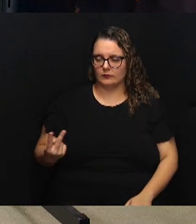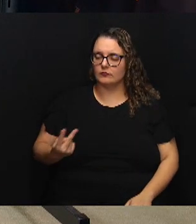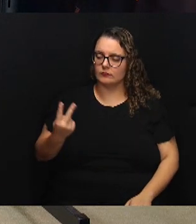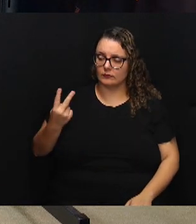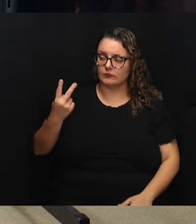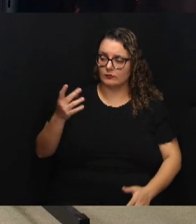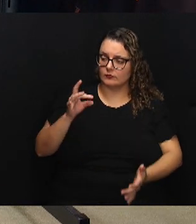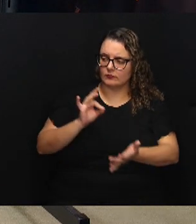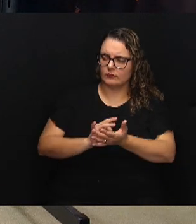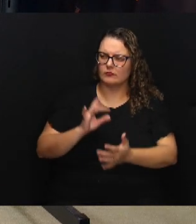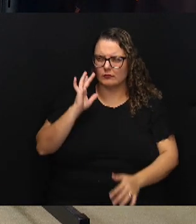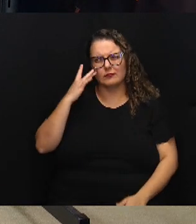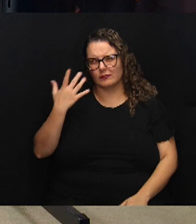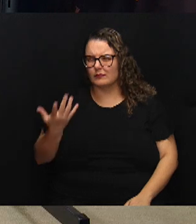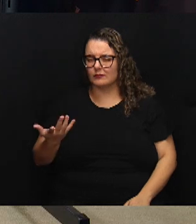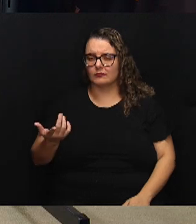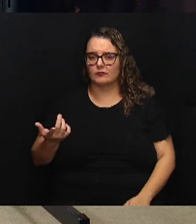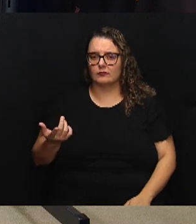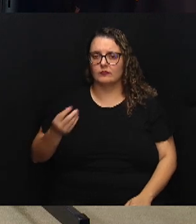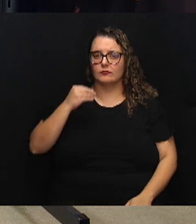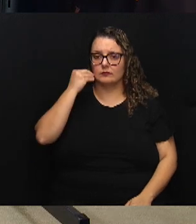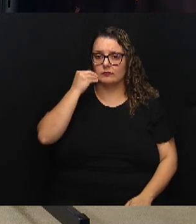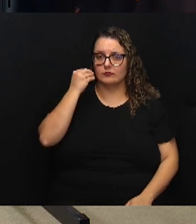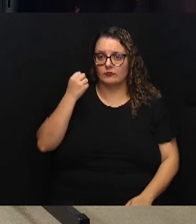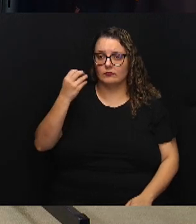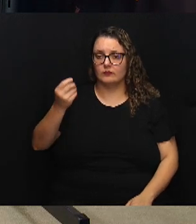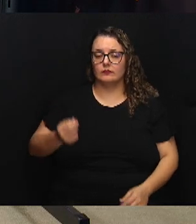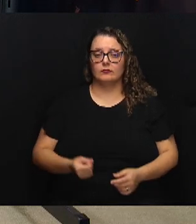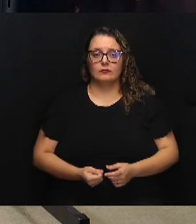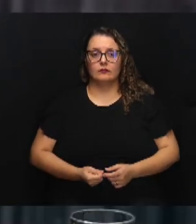valorização mesmo, eu acho, de guardar experiências com viagens?